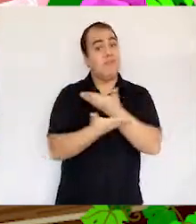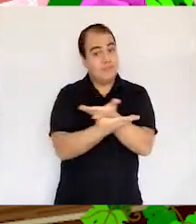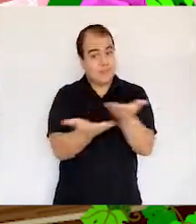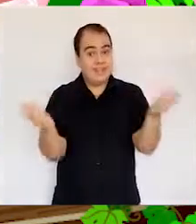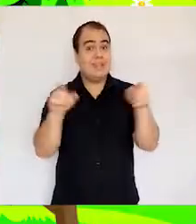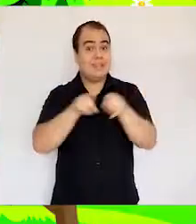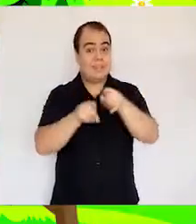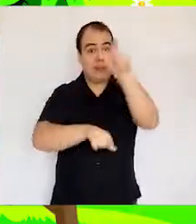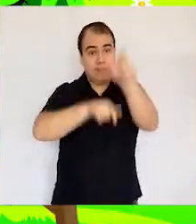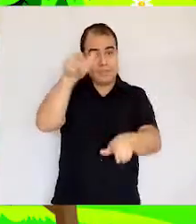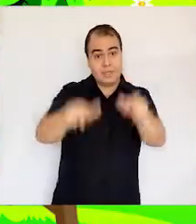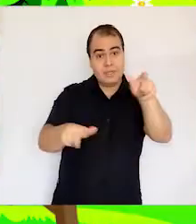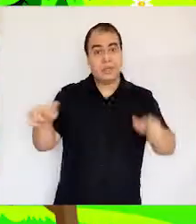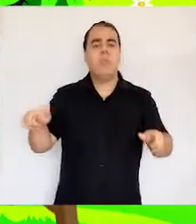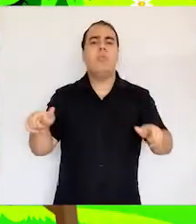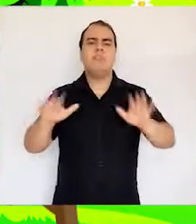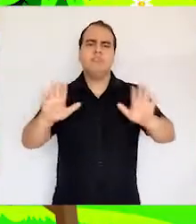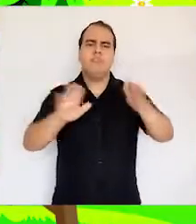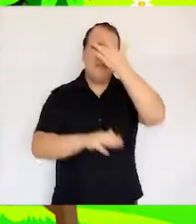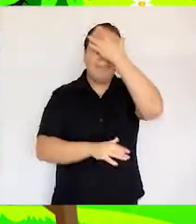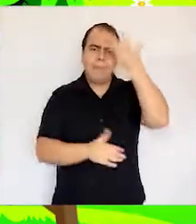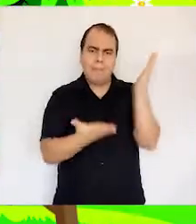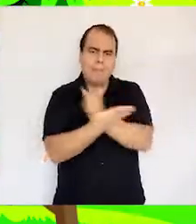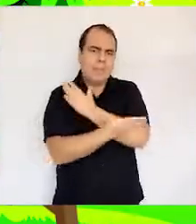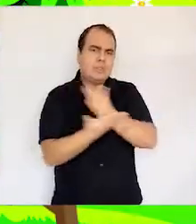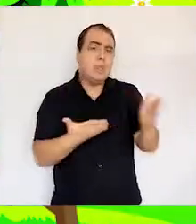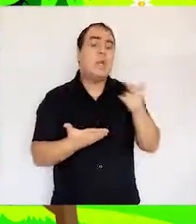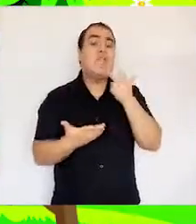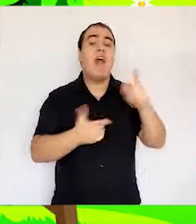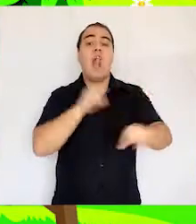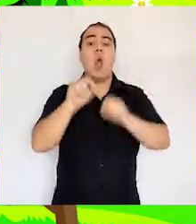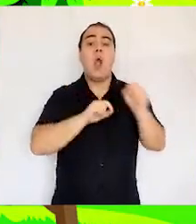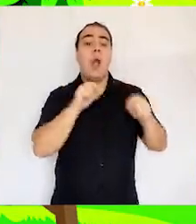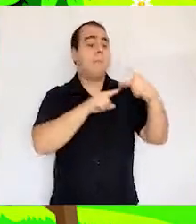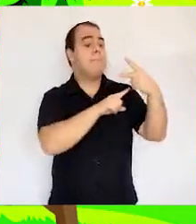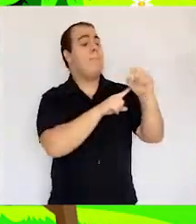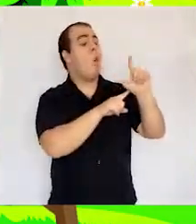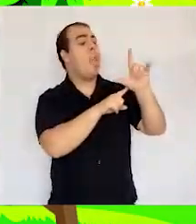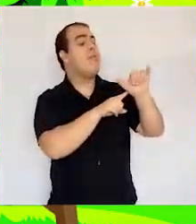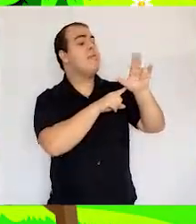seres humanos? Alguns humanos chamam o que eu faço de